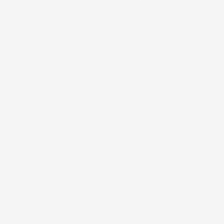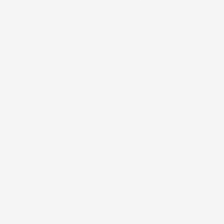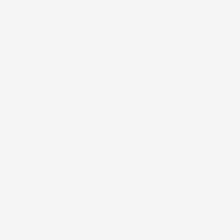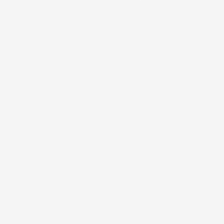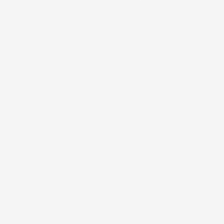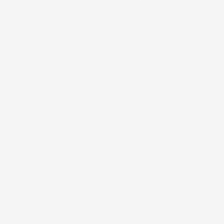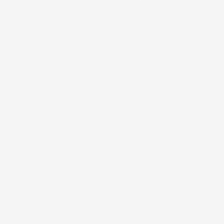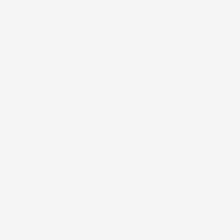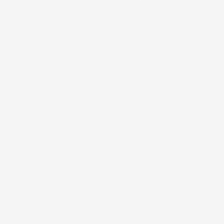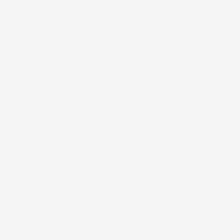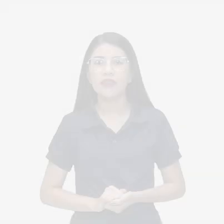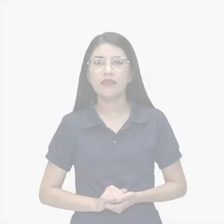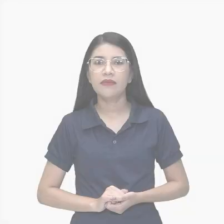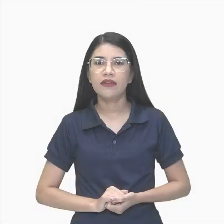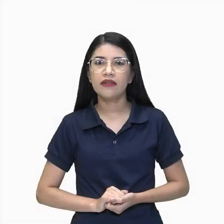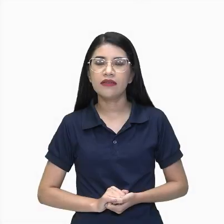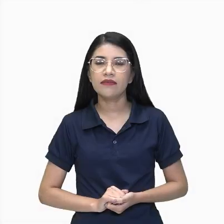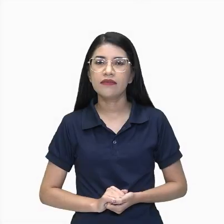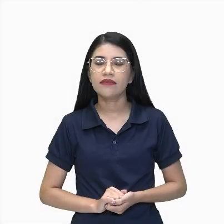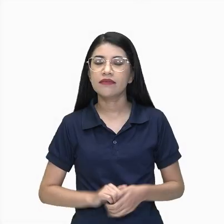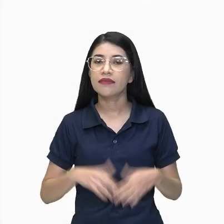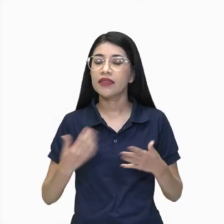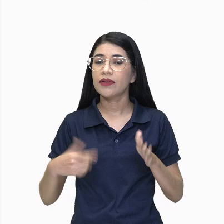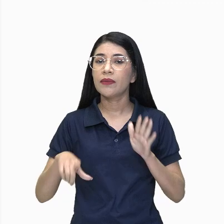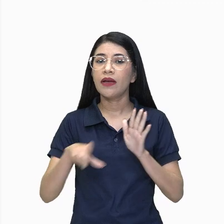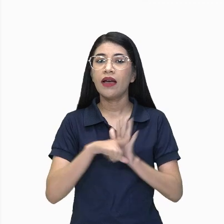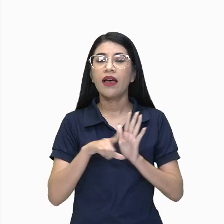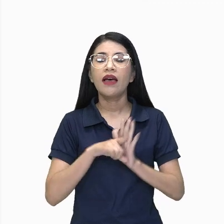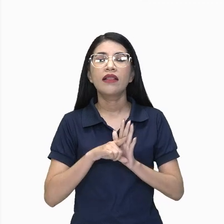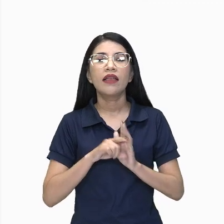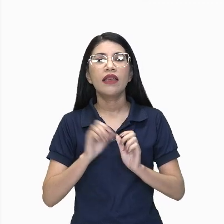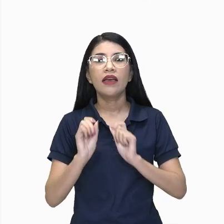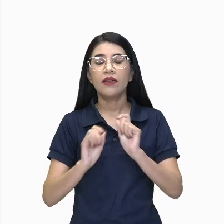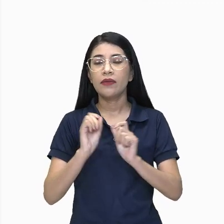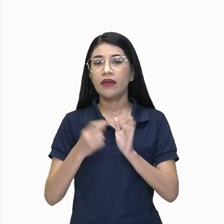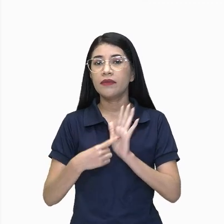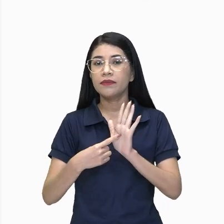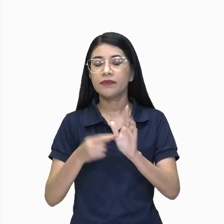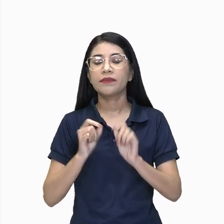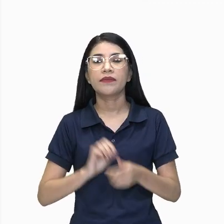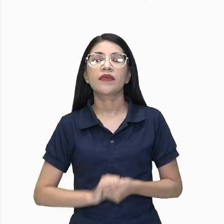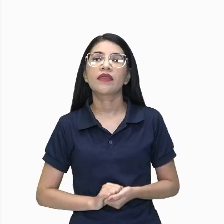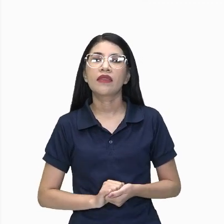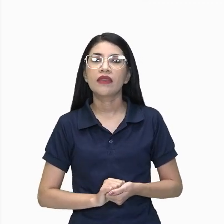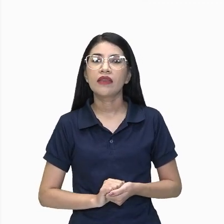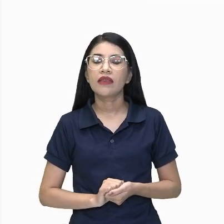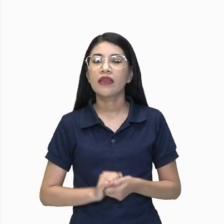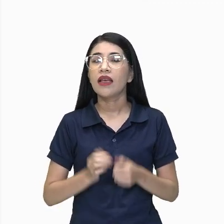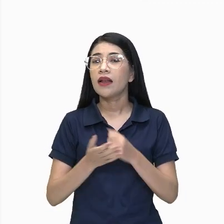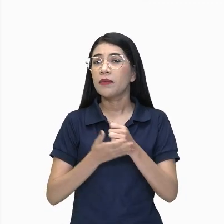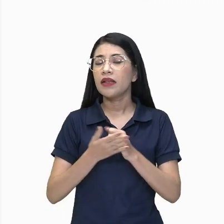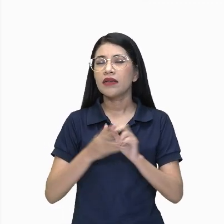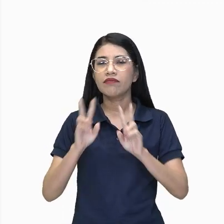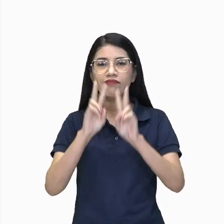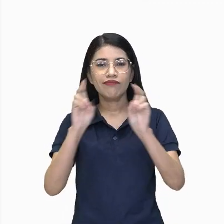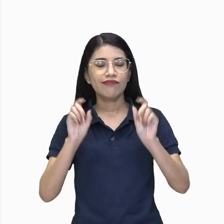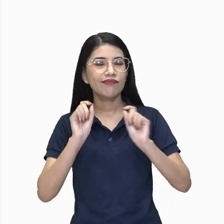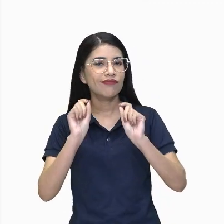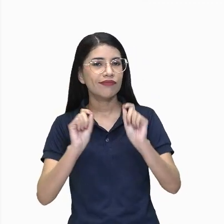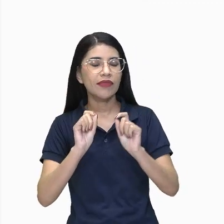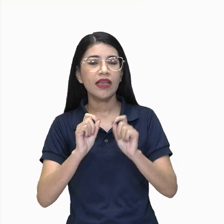em terras brasileiras. Inclusive, essa lei, Eusébio Queiroz, basicamente trata disso,